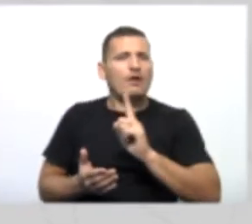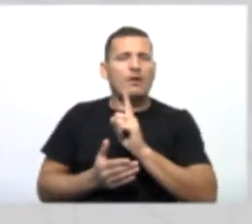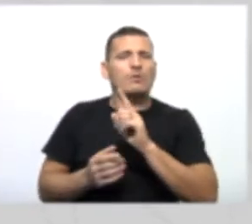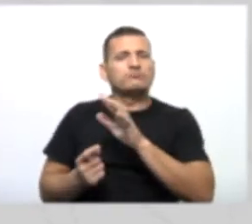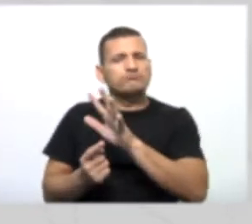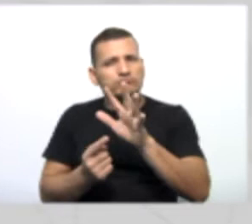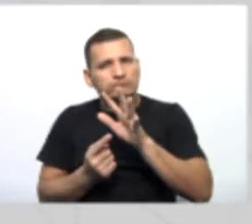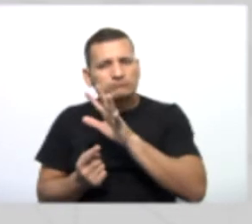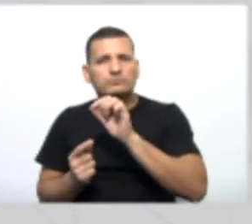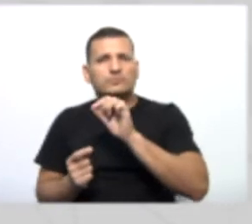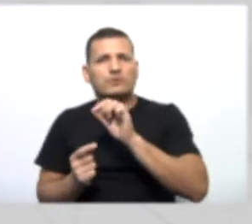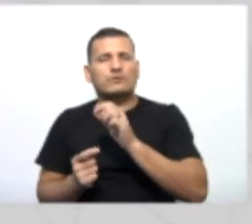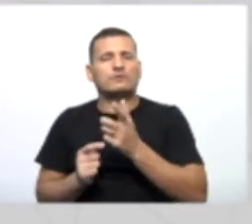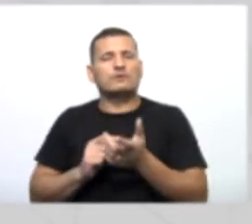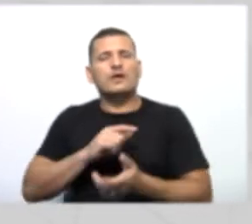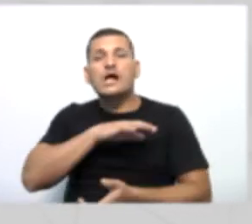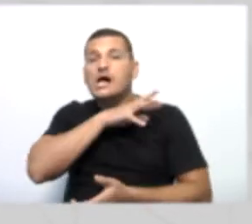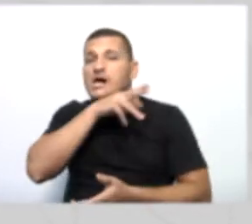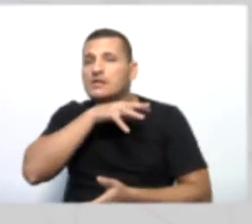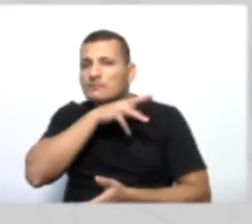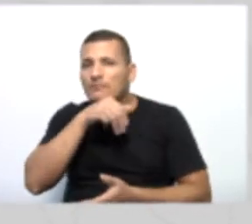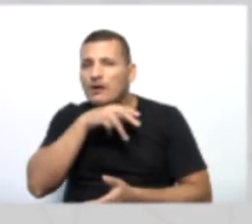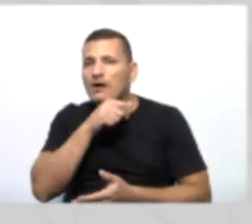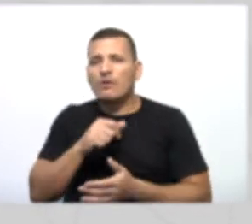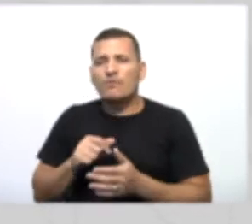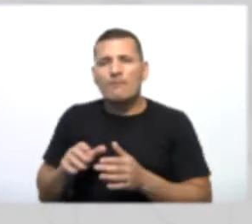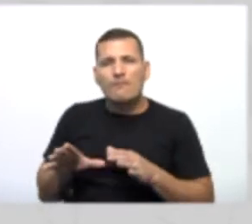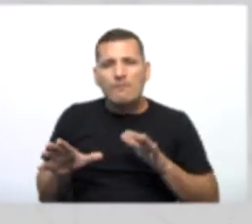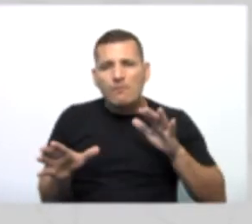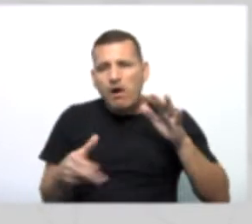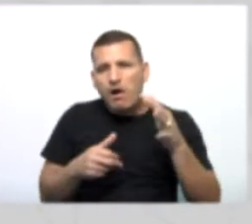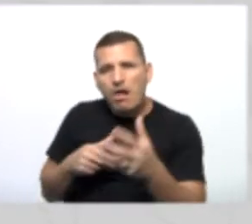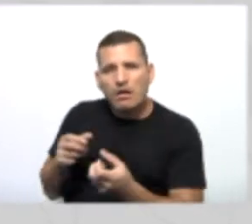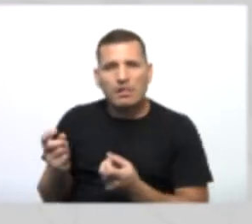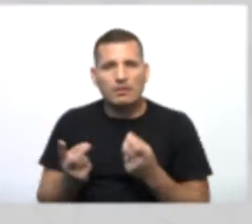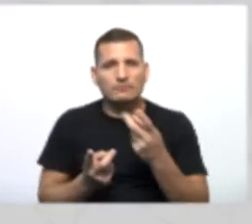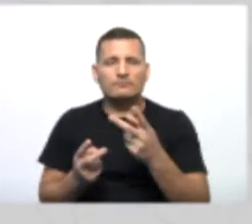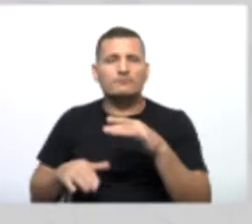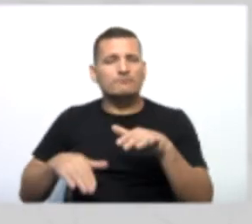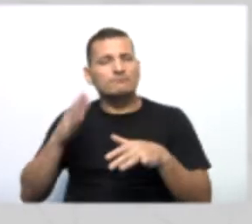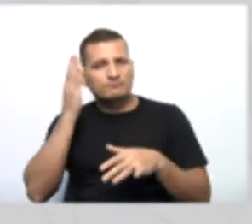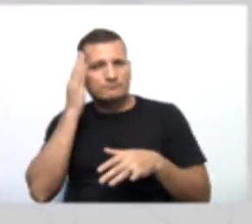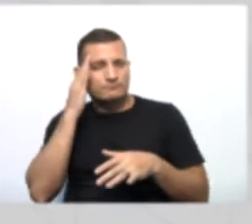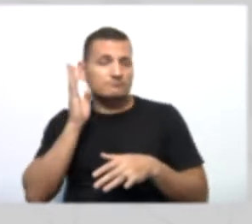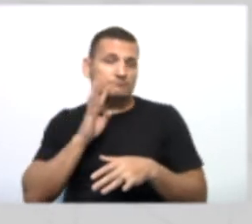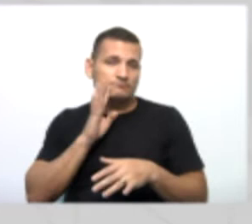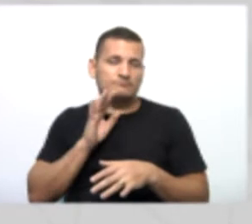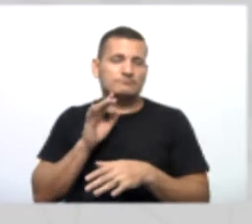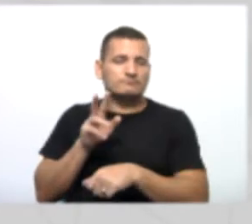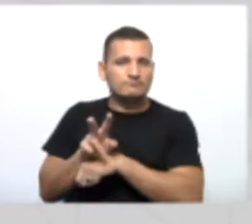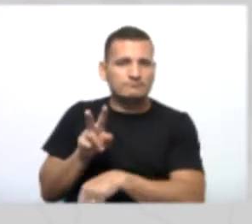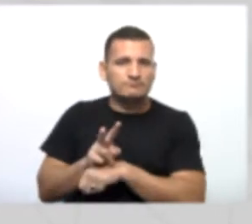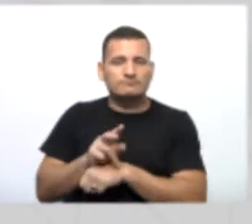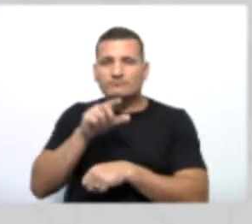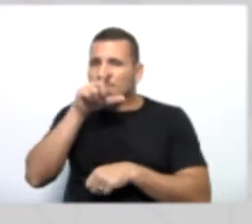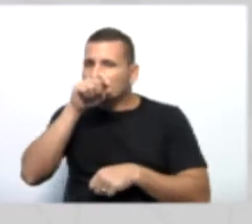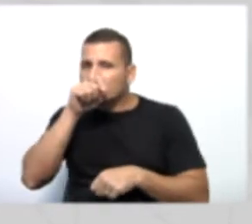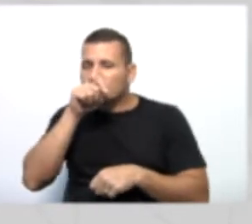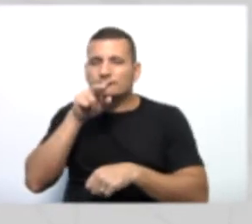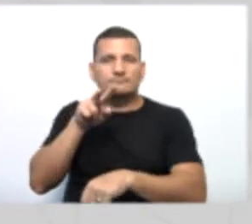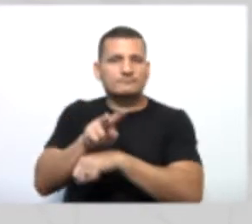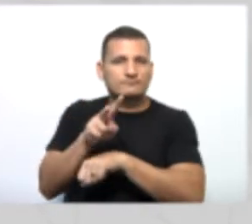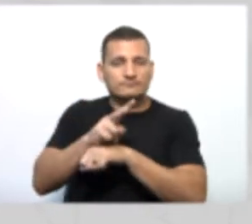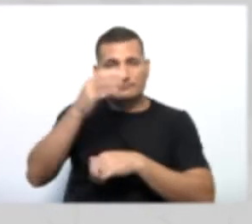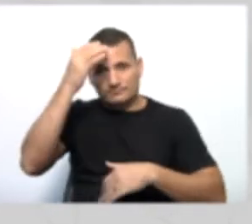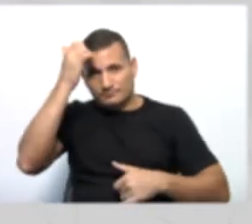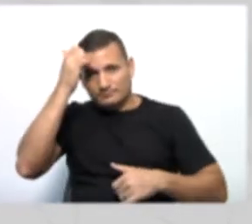o tráfico de animais. Eu sei que é gostoso criar um papagaizinho, né? Criar um macaquinho, criar uma paquinha lá em casa e tal, uma